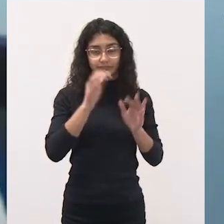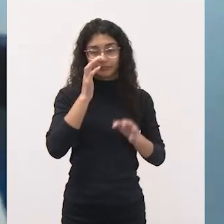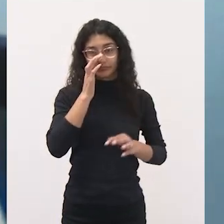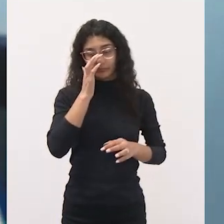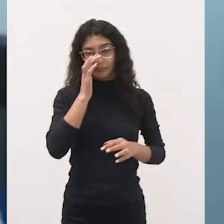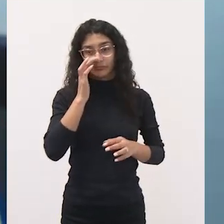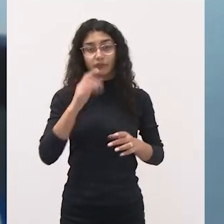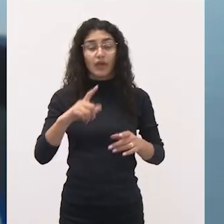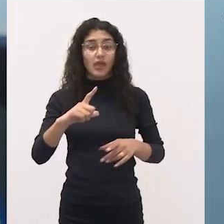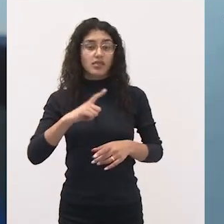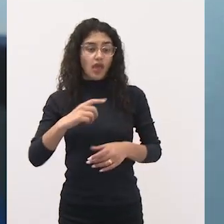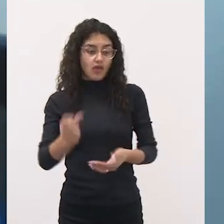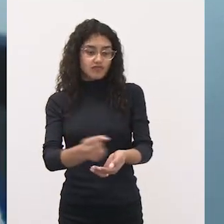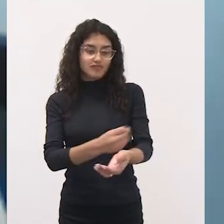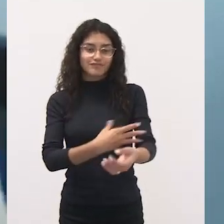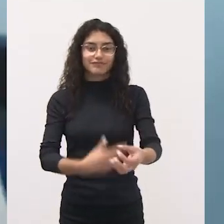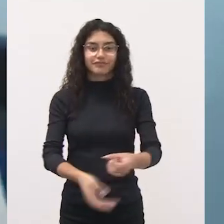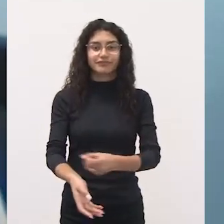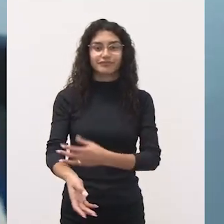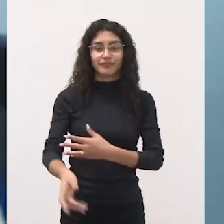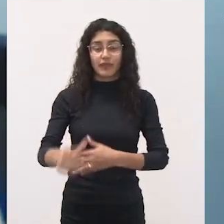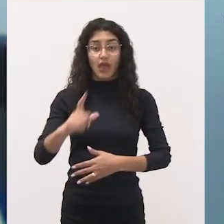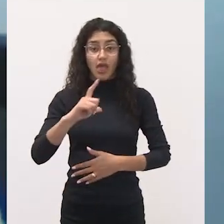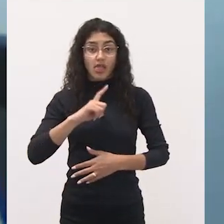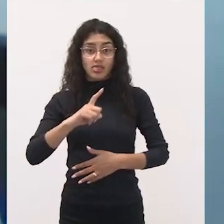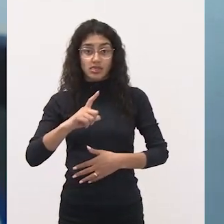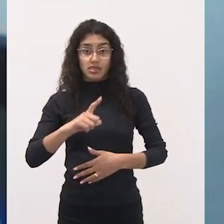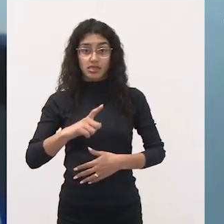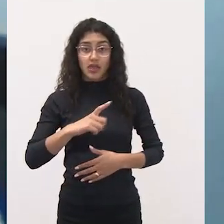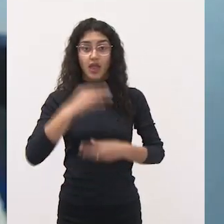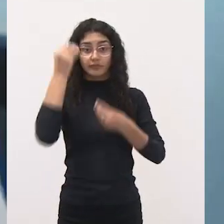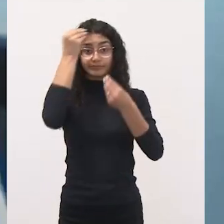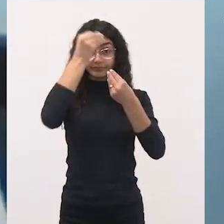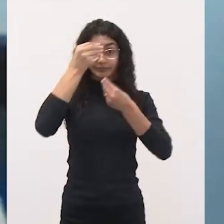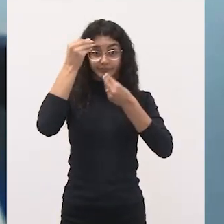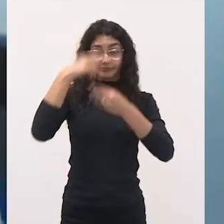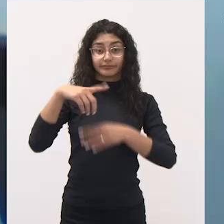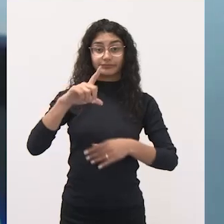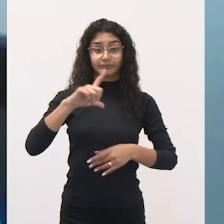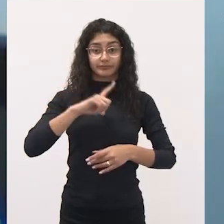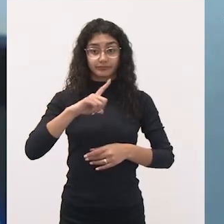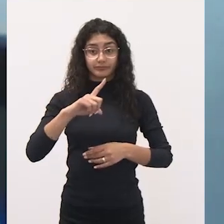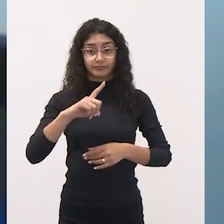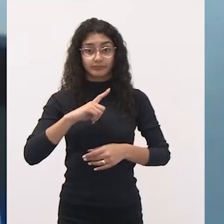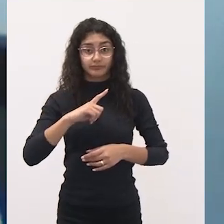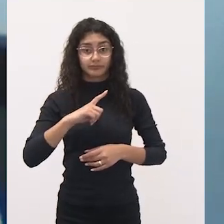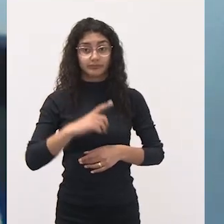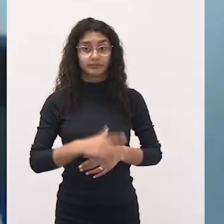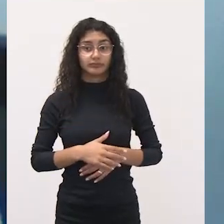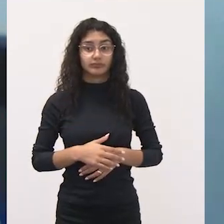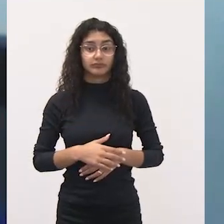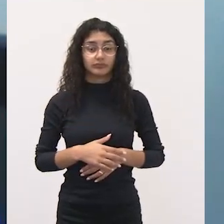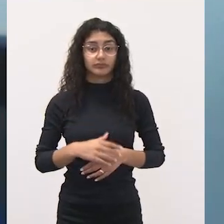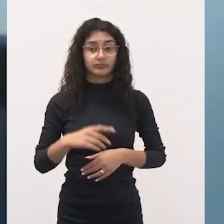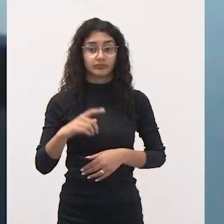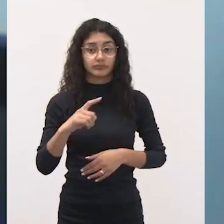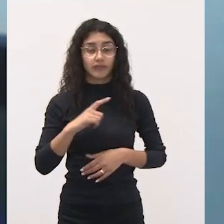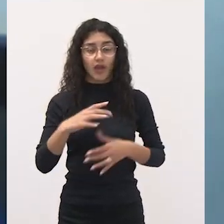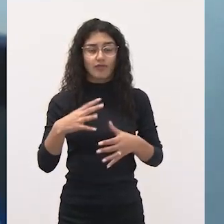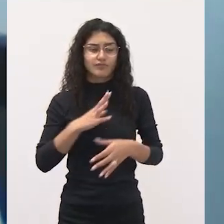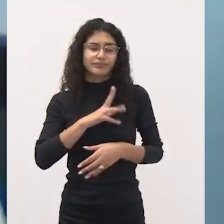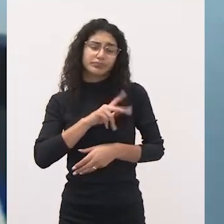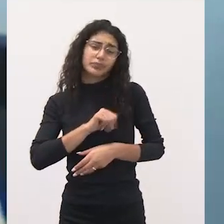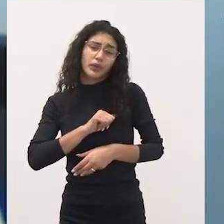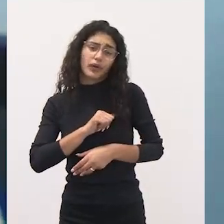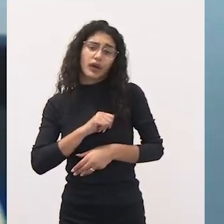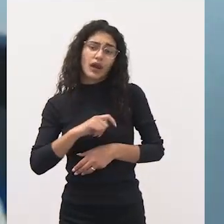tem emoção, ela tem sexualidade, ela tem vínculo, ela tem afeto, ela